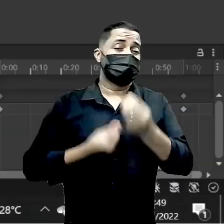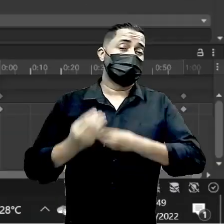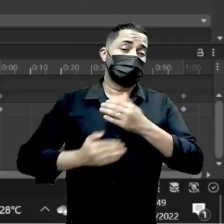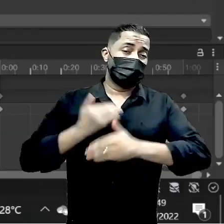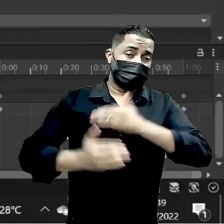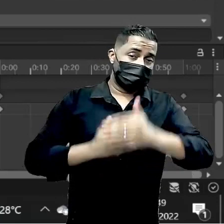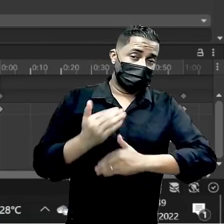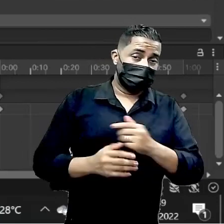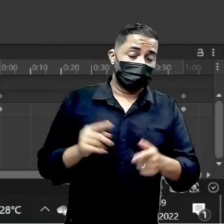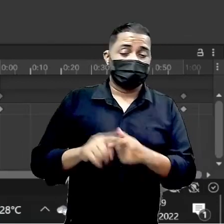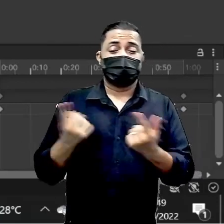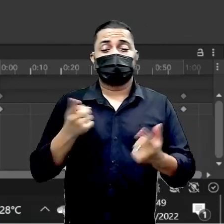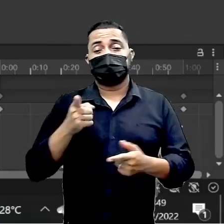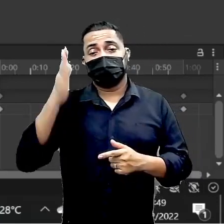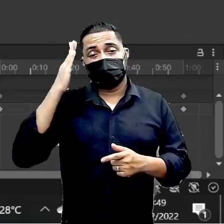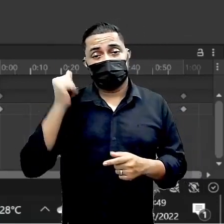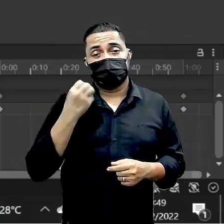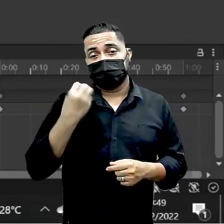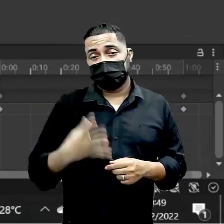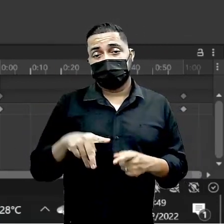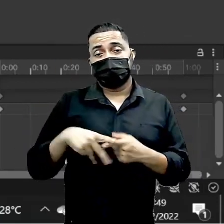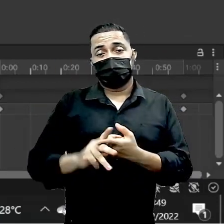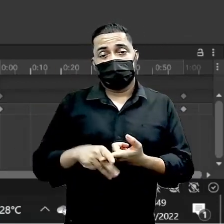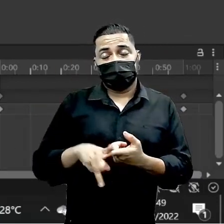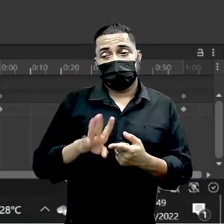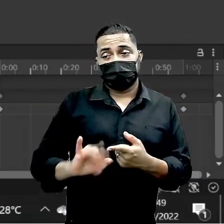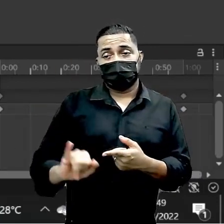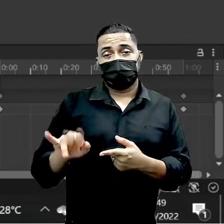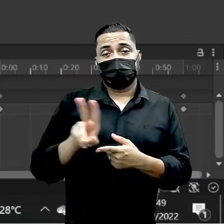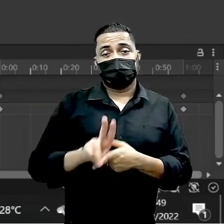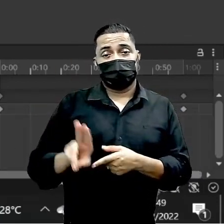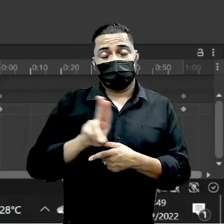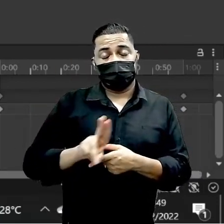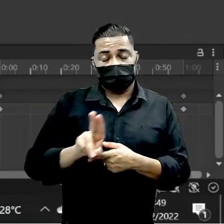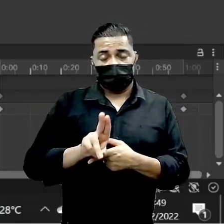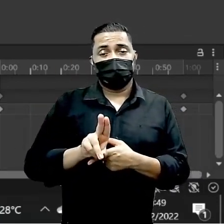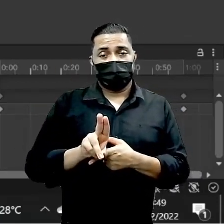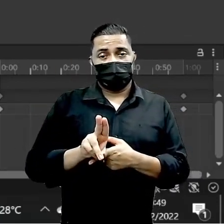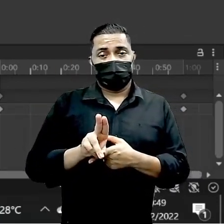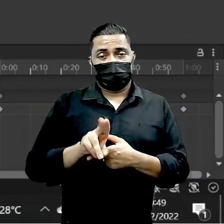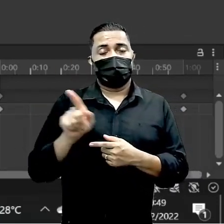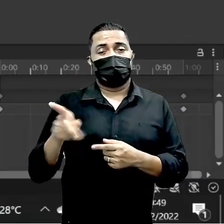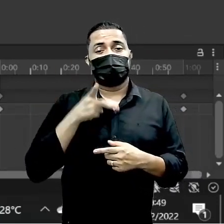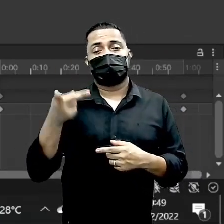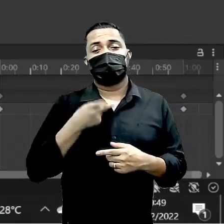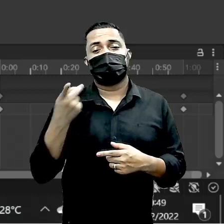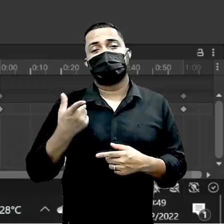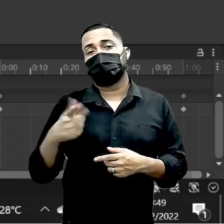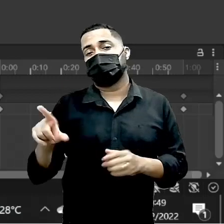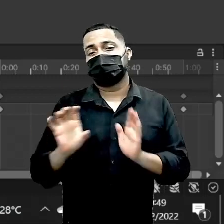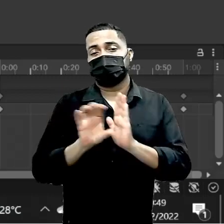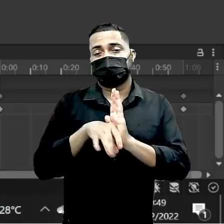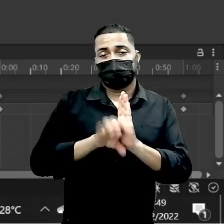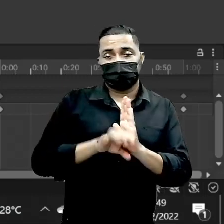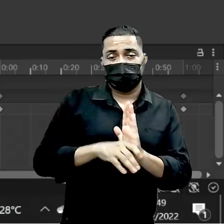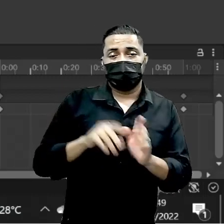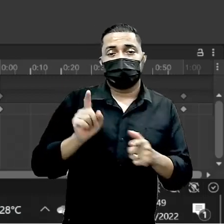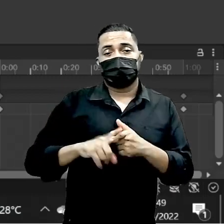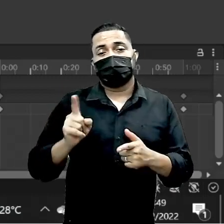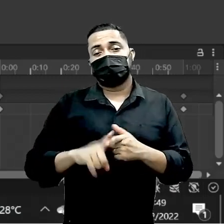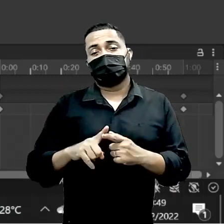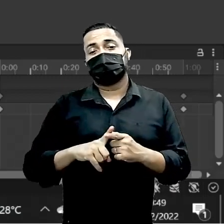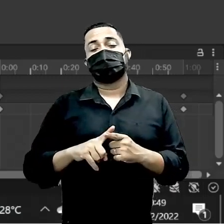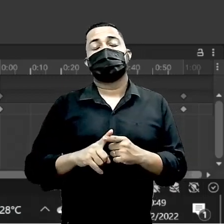desenvolvedor, mas você saber bem aquela ferramenta que você vai utilizar. E, obviamente, pelo que ele estava falando, outros conceitos que